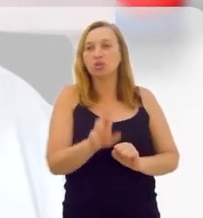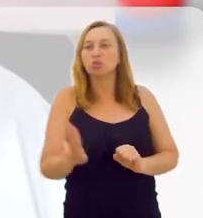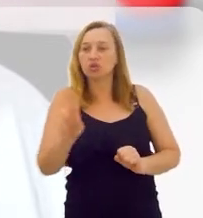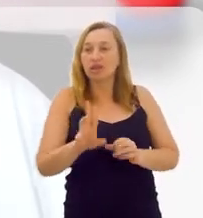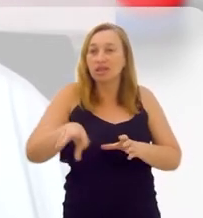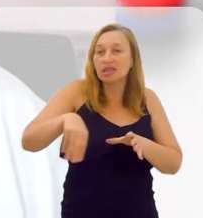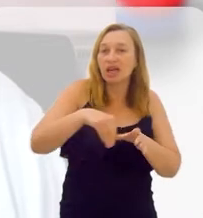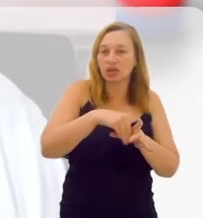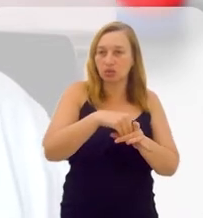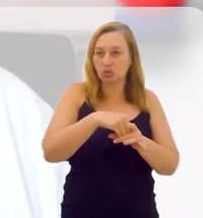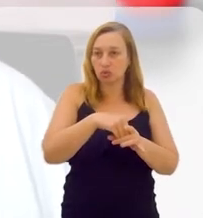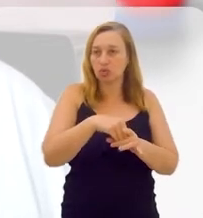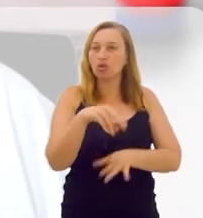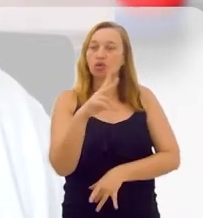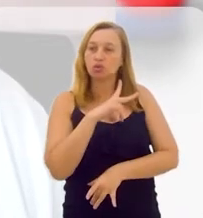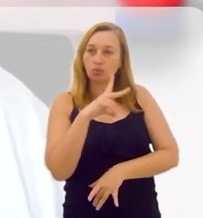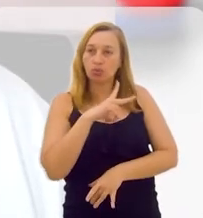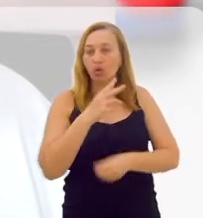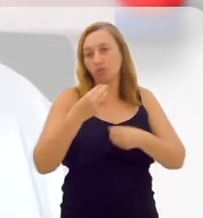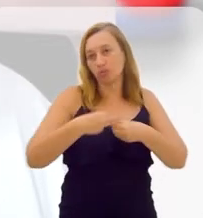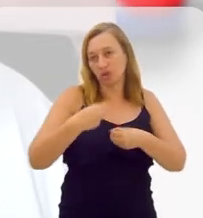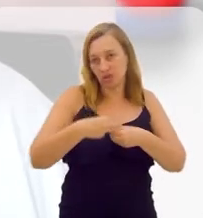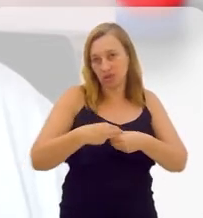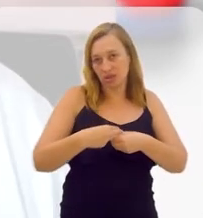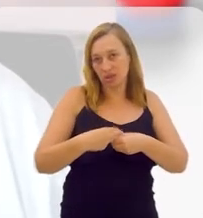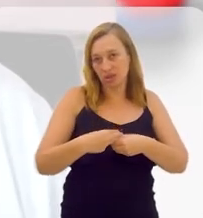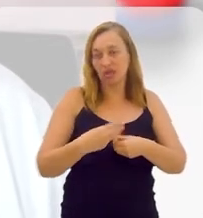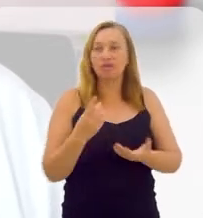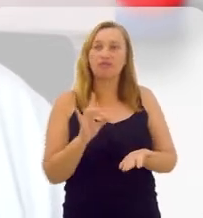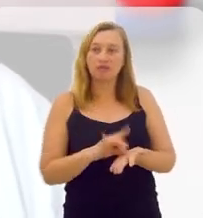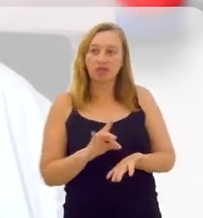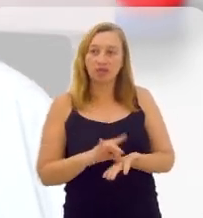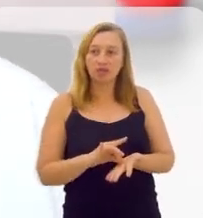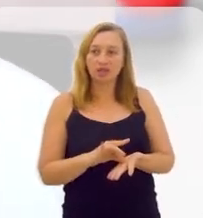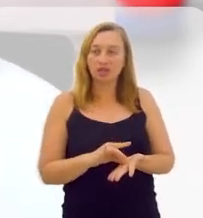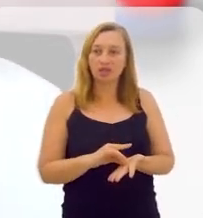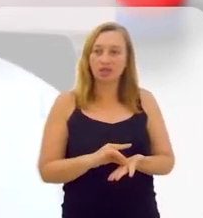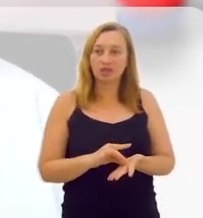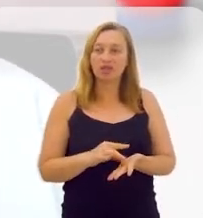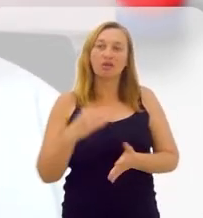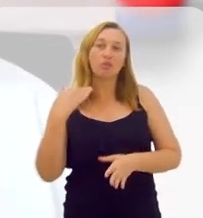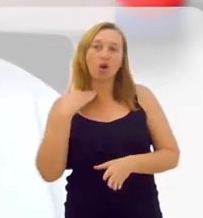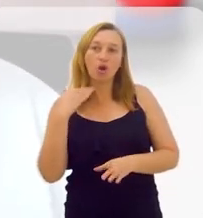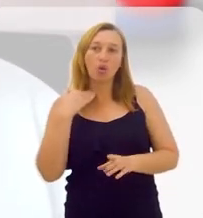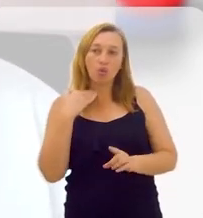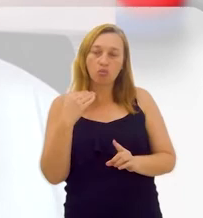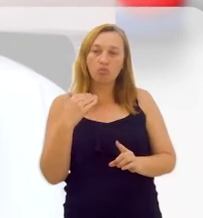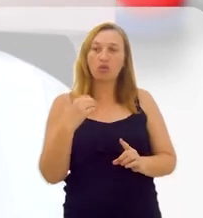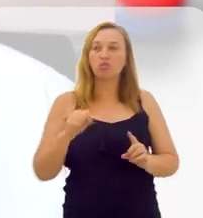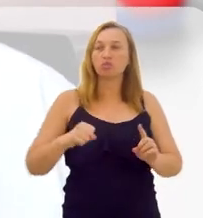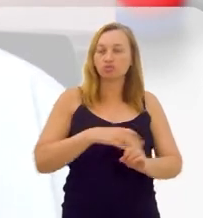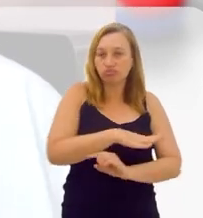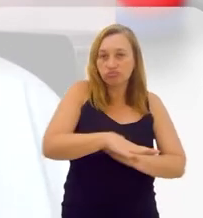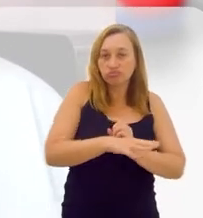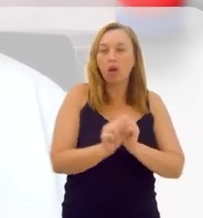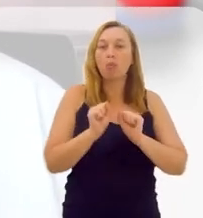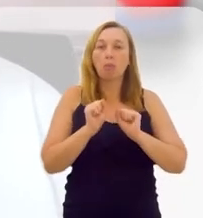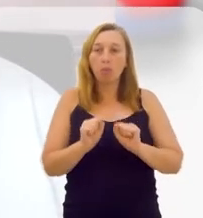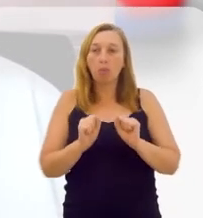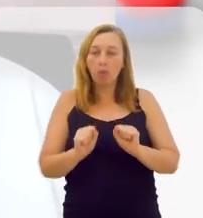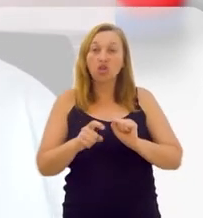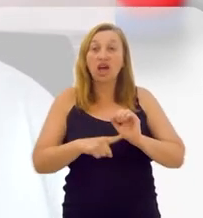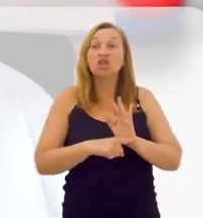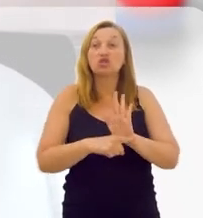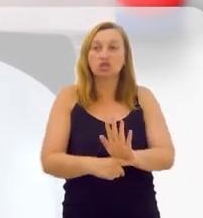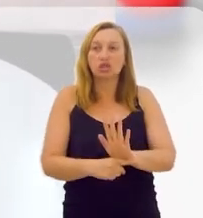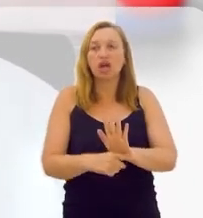pode ser utilizada dentro do próprio município. Na verdade, ela vai para uma conta social. E você